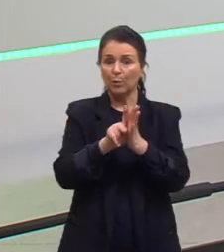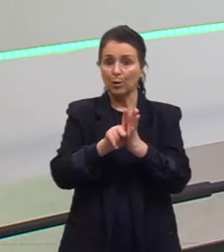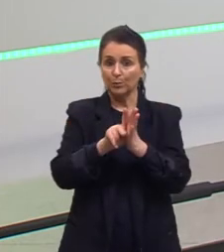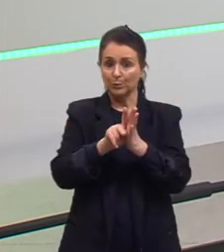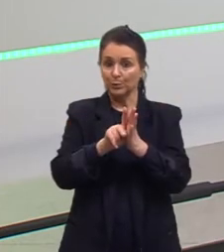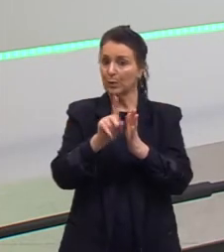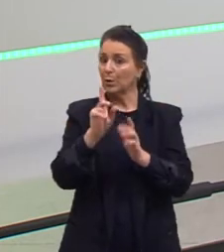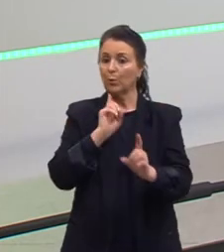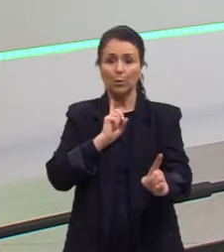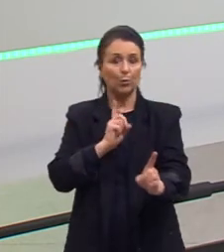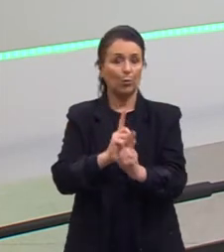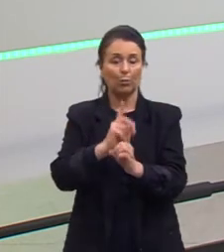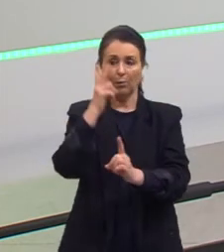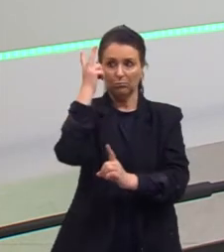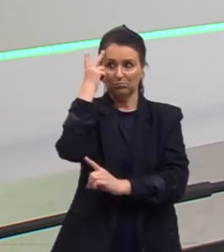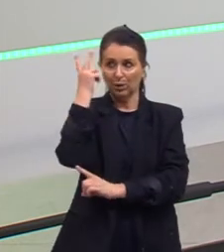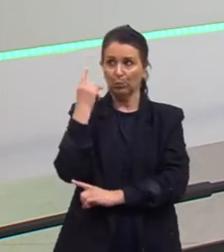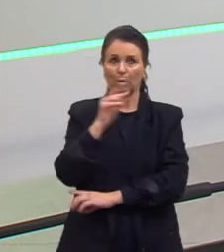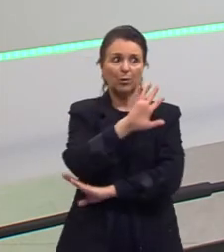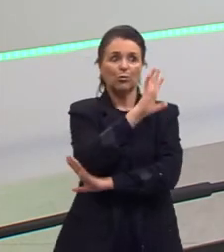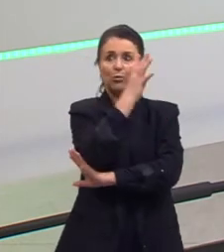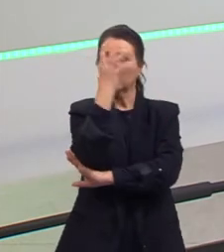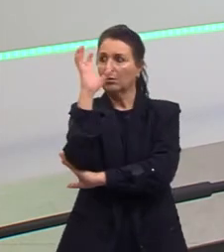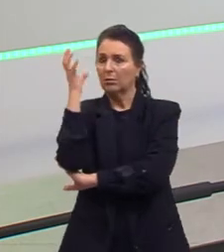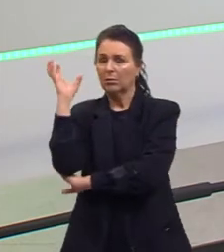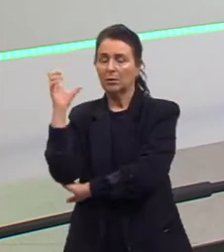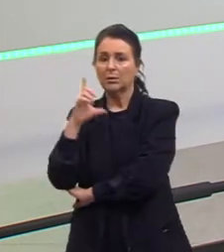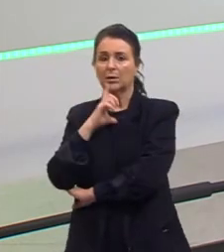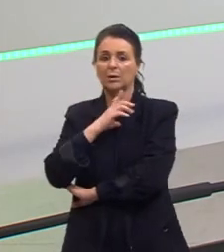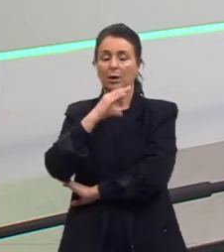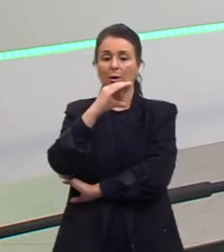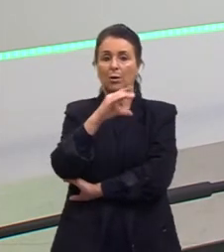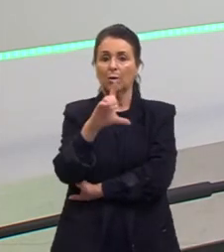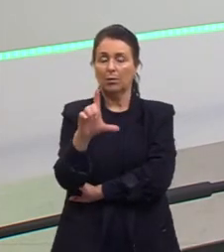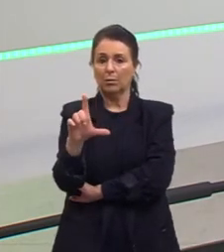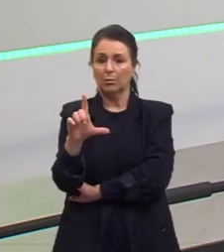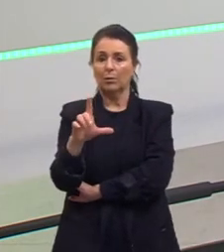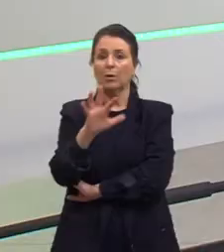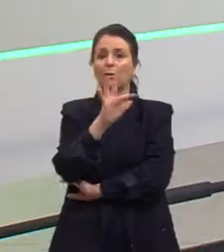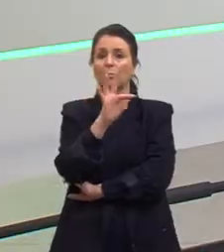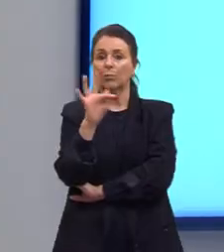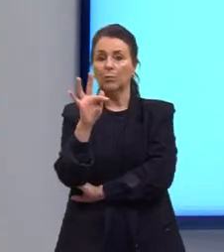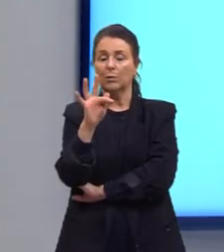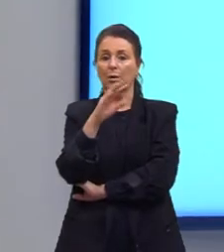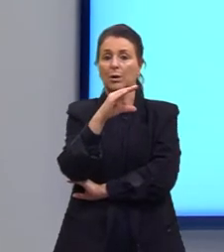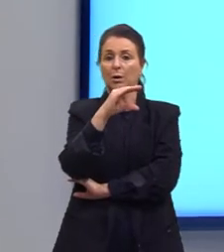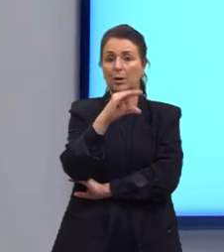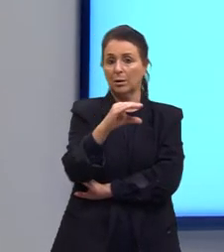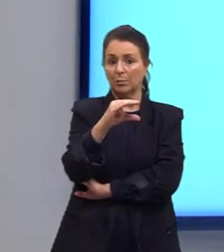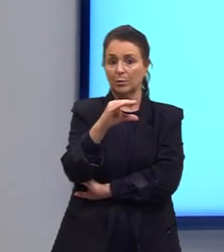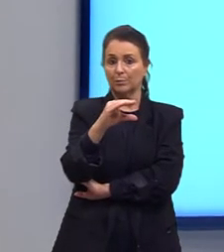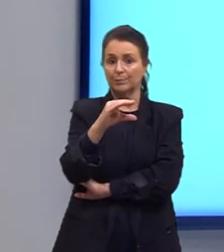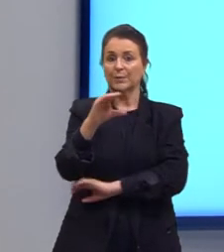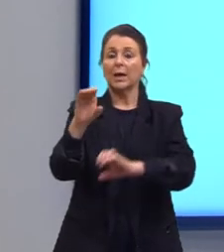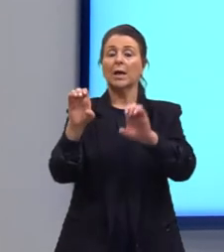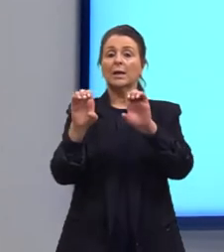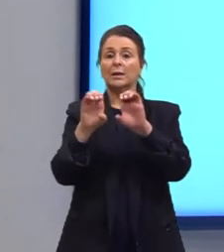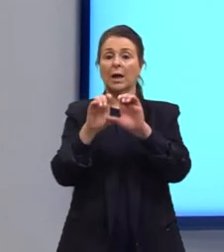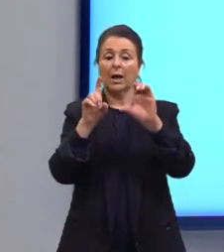na natureza de forma natural né que possui cloro e carbono na sua cadeia